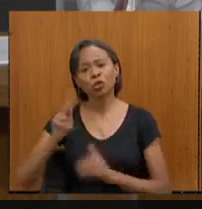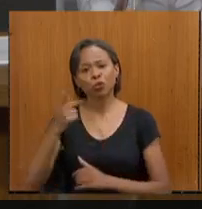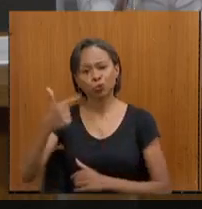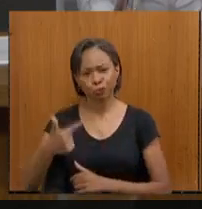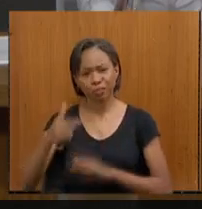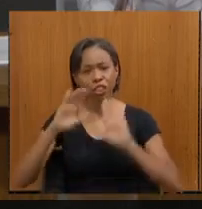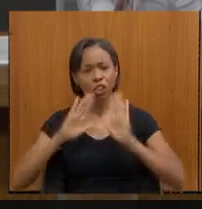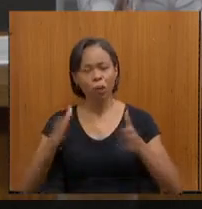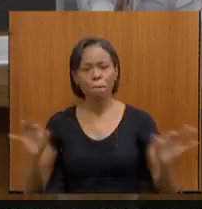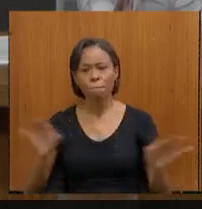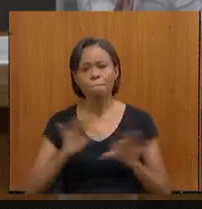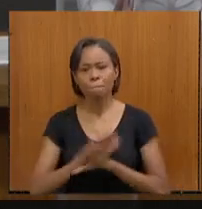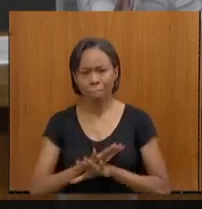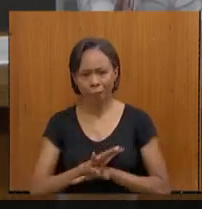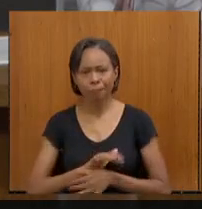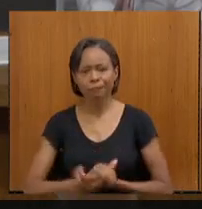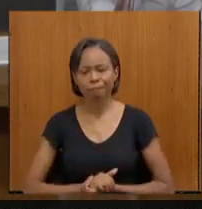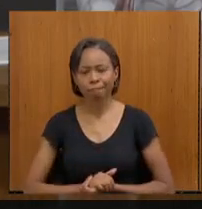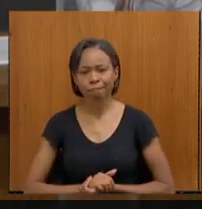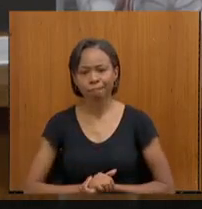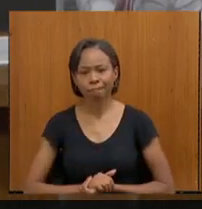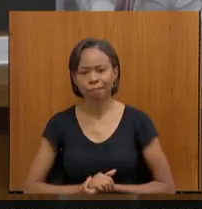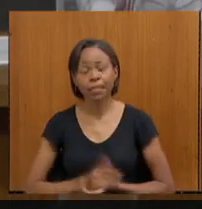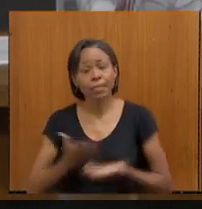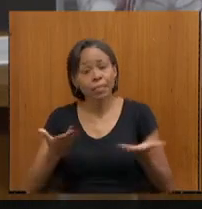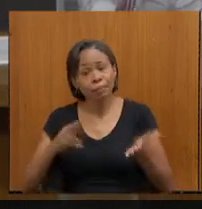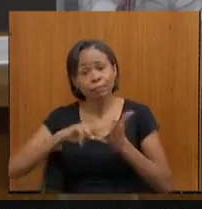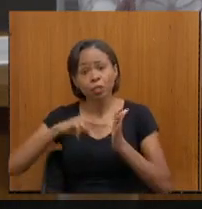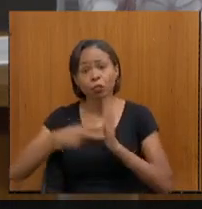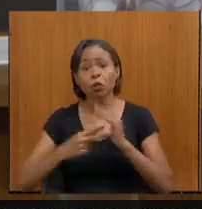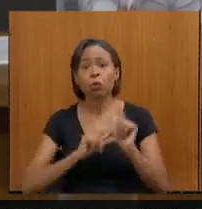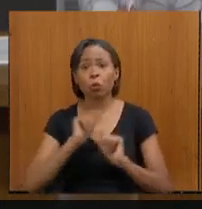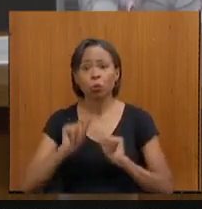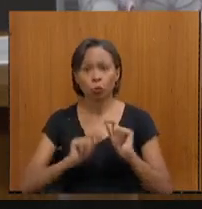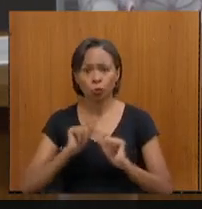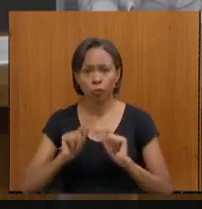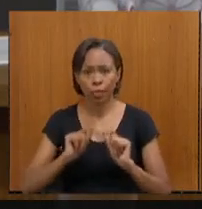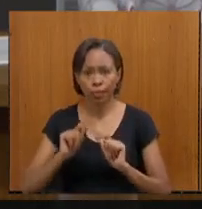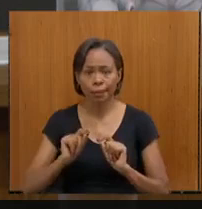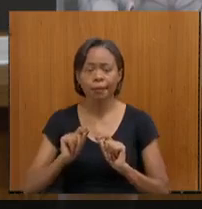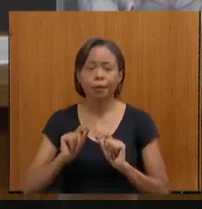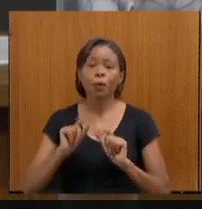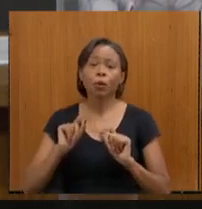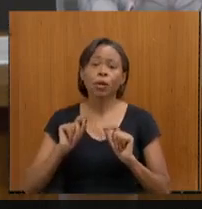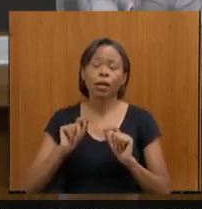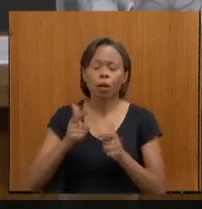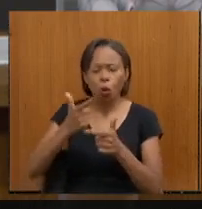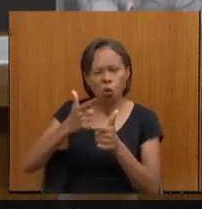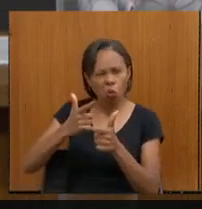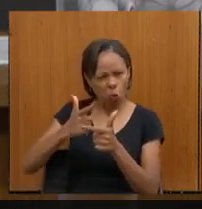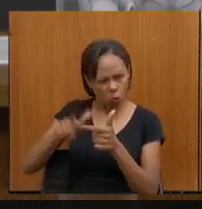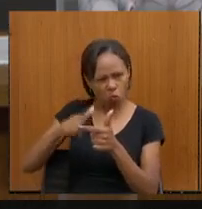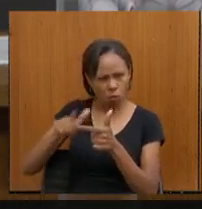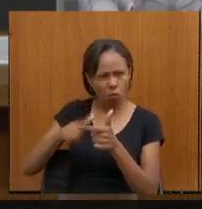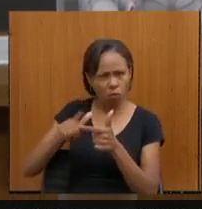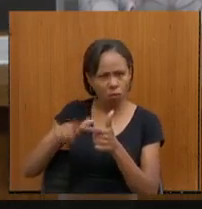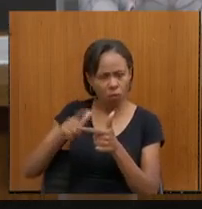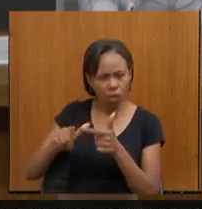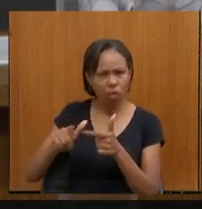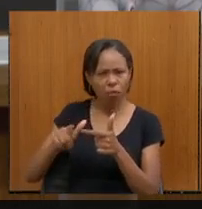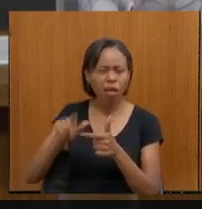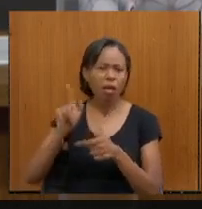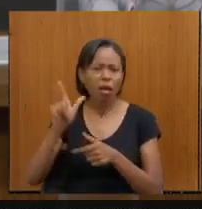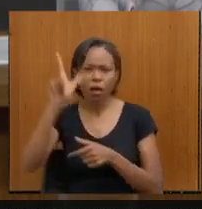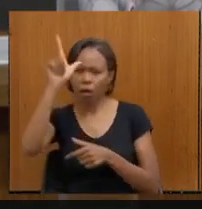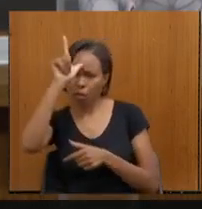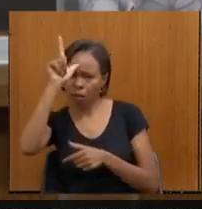e definidas então isso significa aquele o problema vamos dizer que